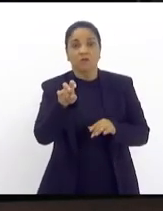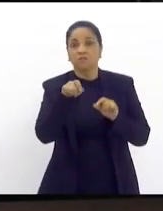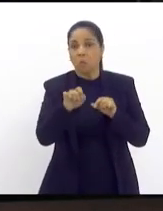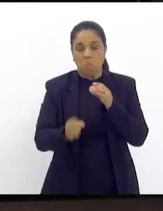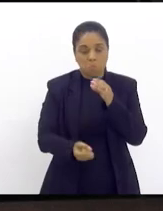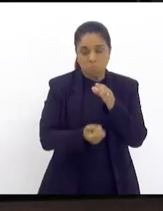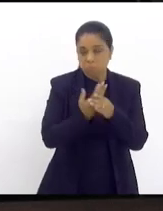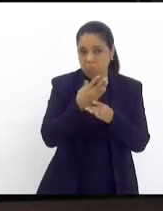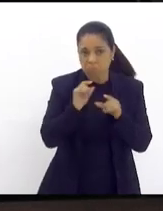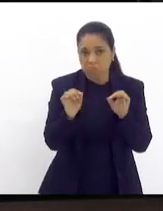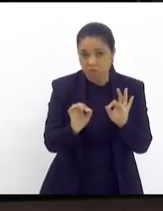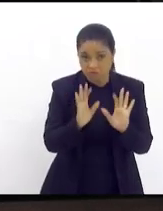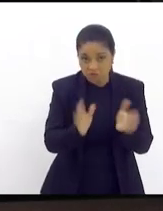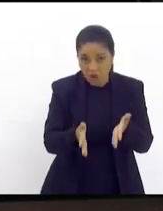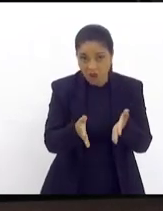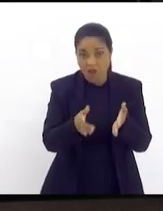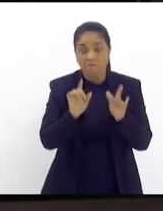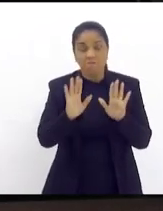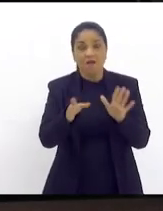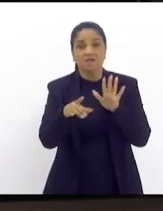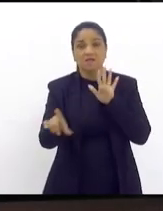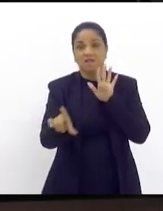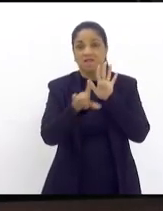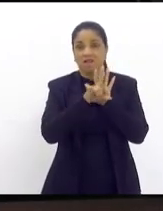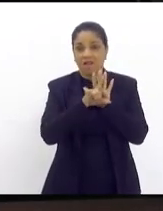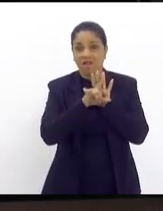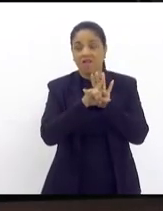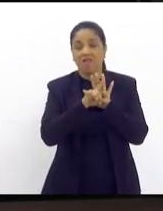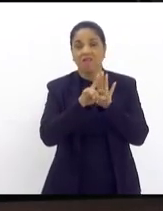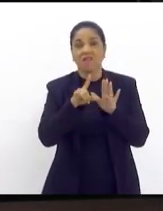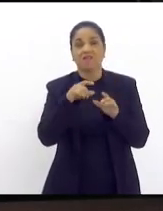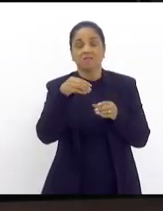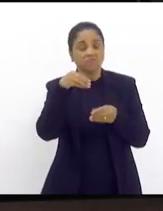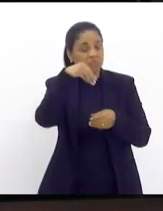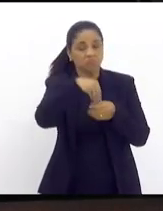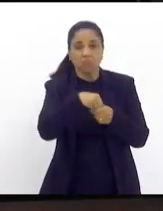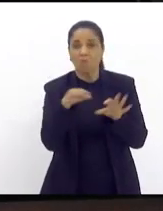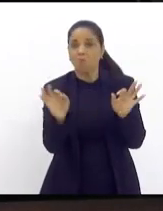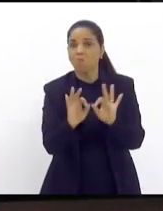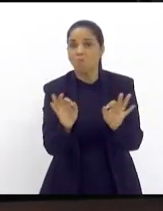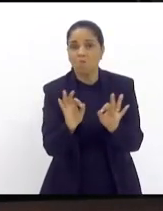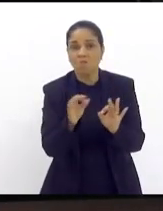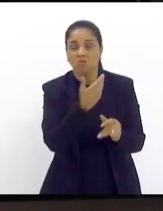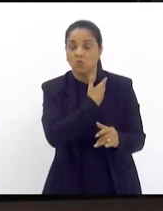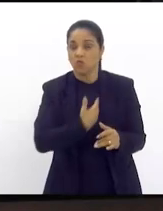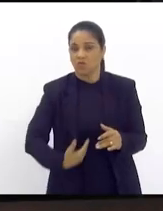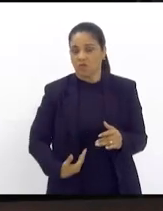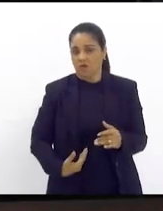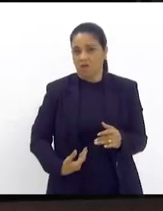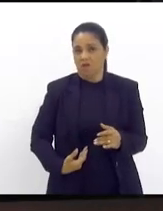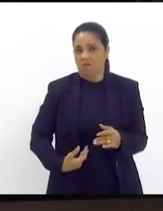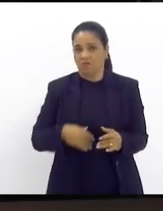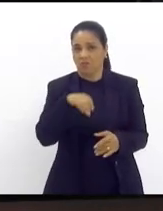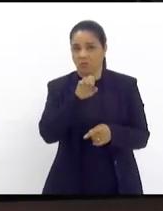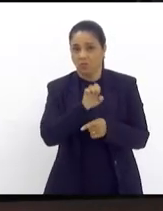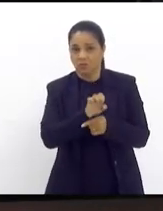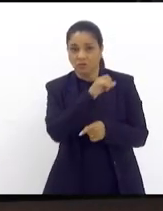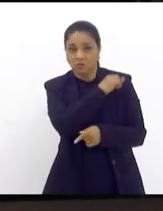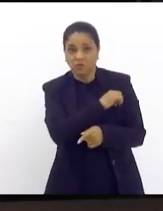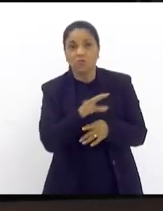implementando essa em especial nas escolas essa lei sendo reconhecida inclusive